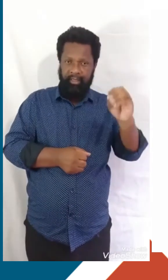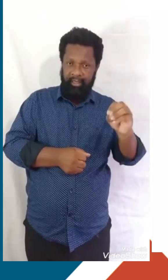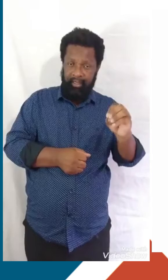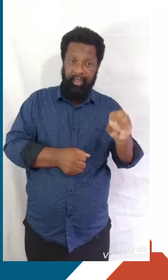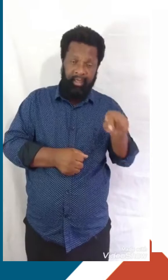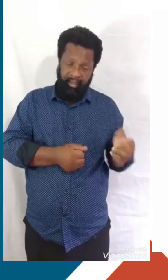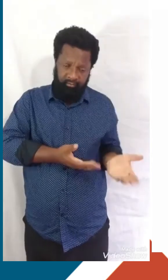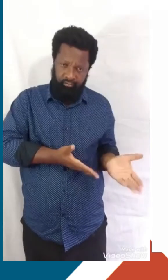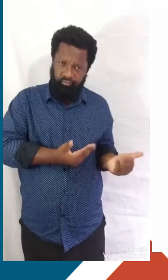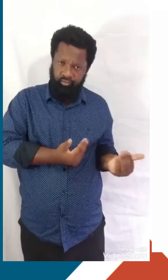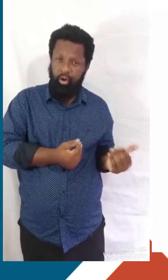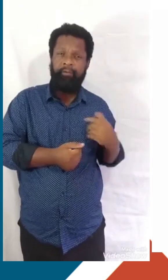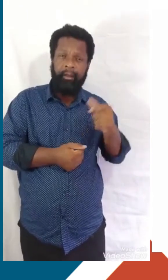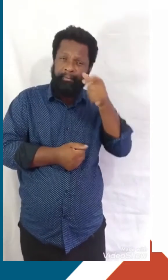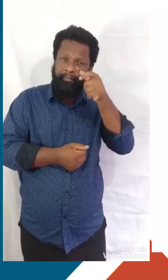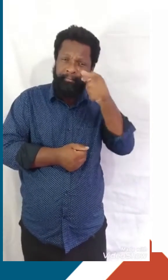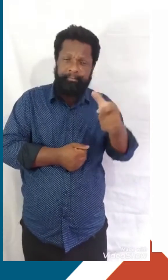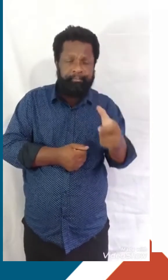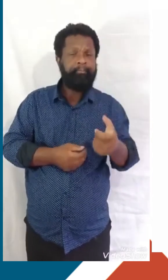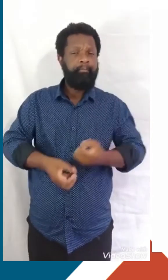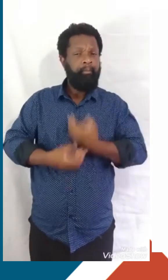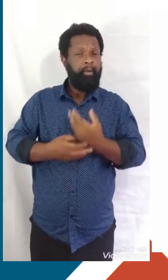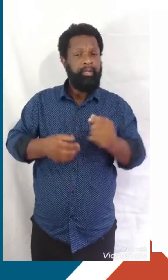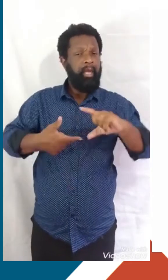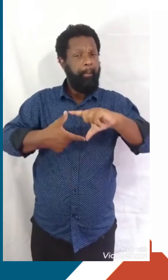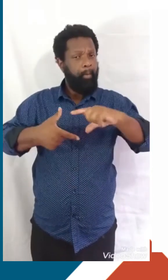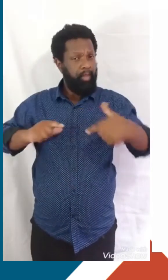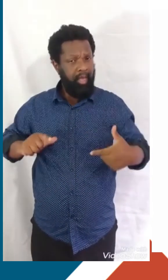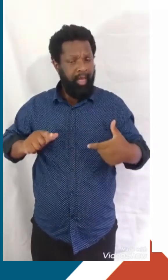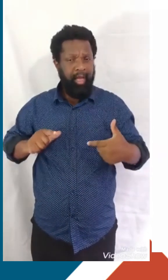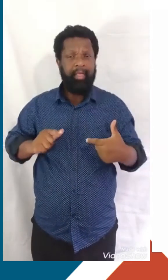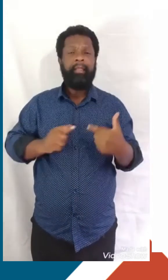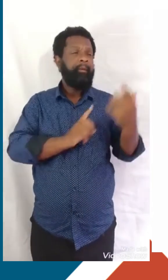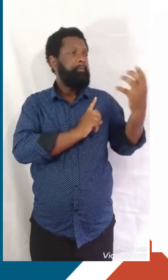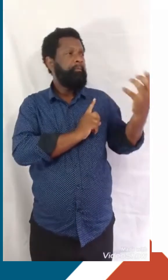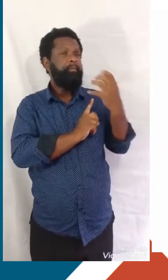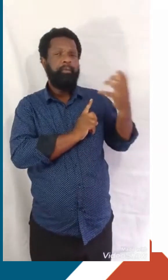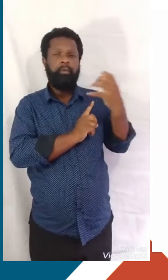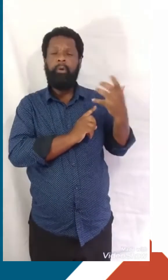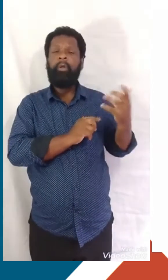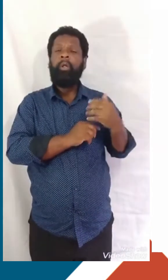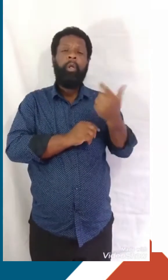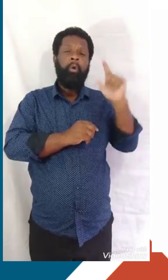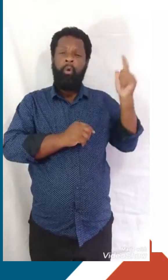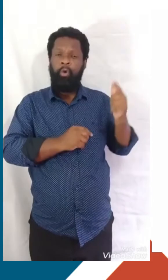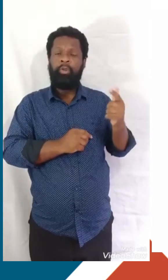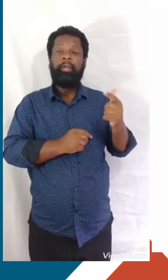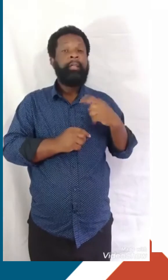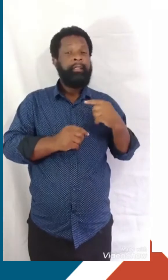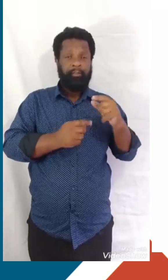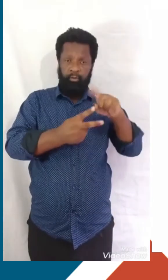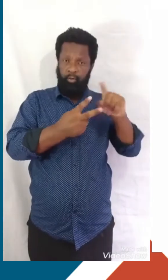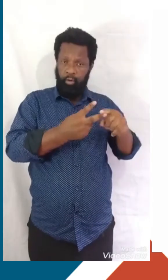ainda jovem pela poesia moderna, inspirado pelos poetas como Carlos Drummond de Andrade e